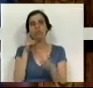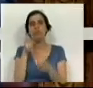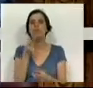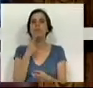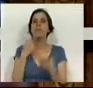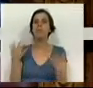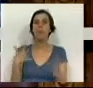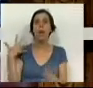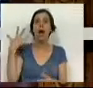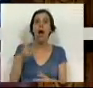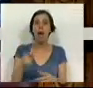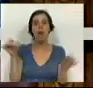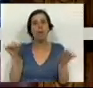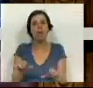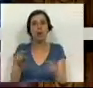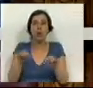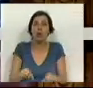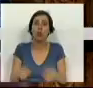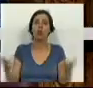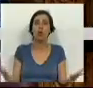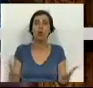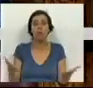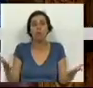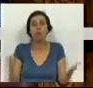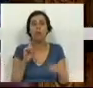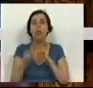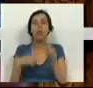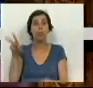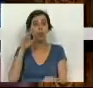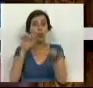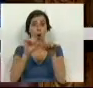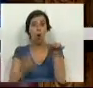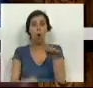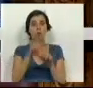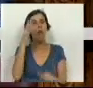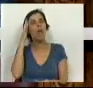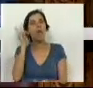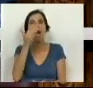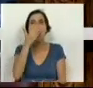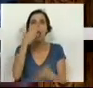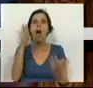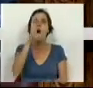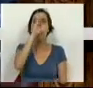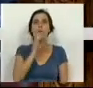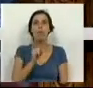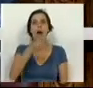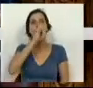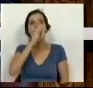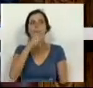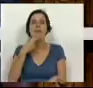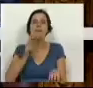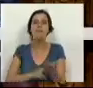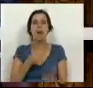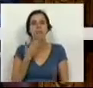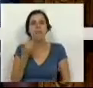é percebermos que amanhã será pior do que hoje. E, portanto, depois de o ouvir, fica a ideia que o Governo se habituou a faltar à